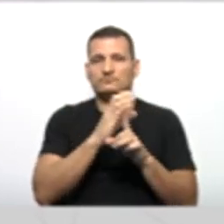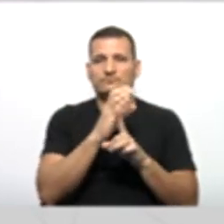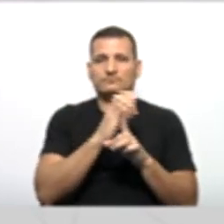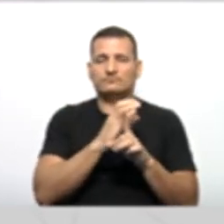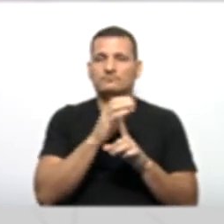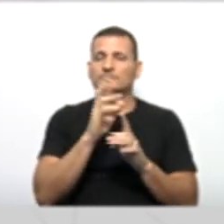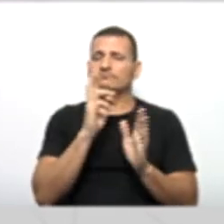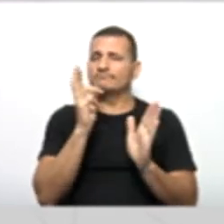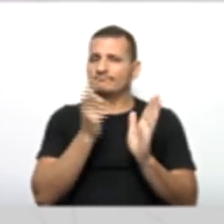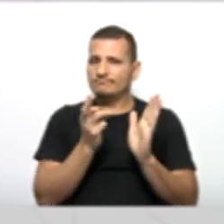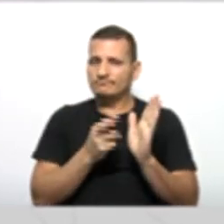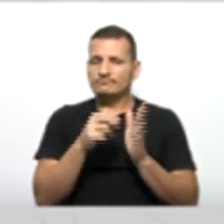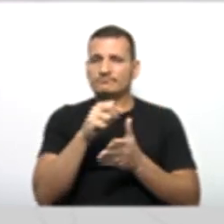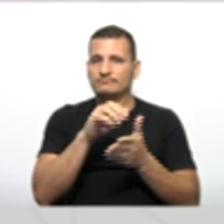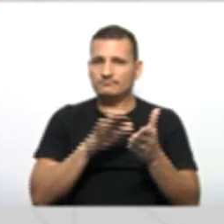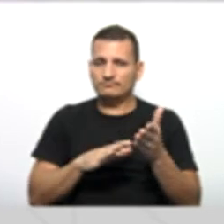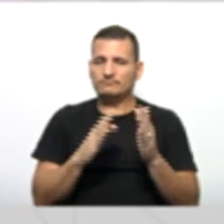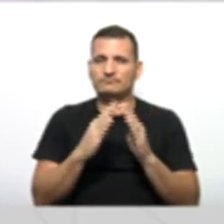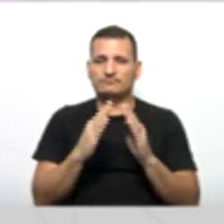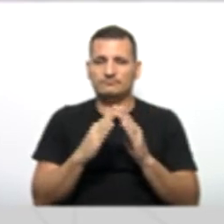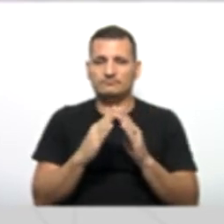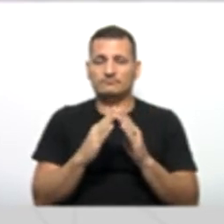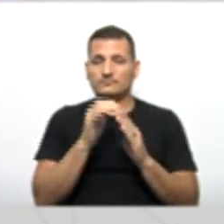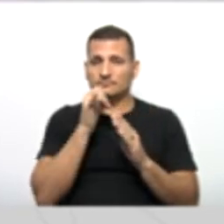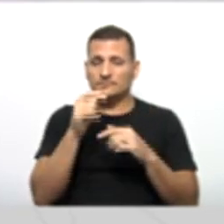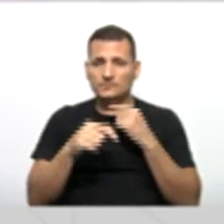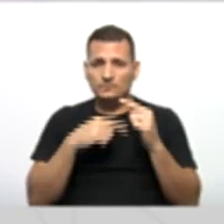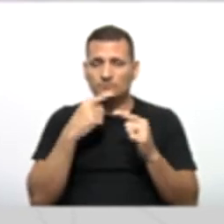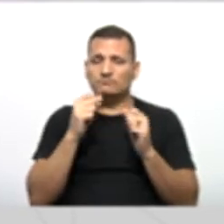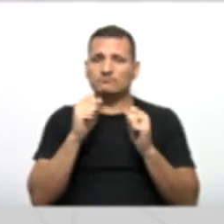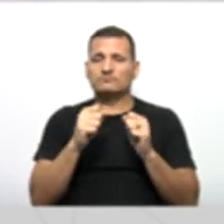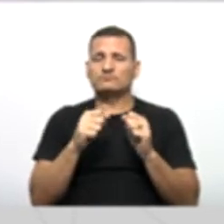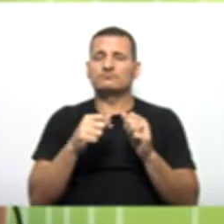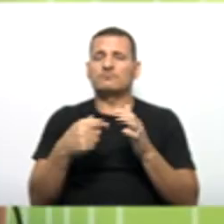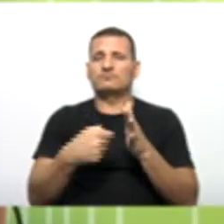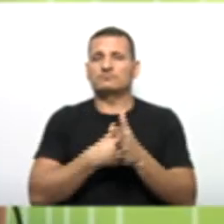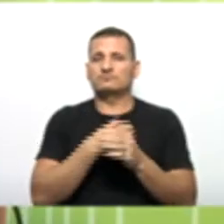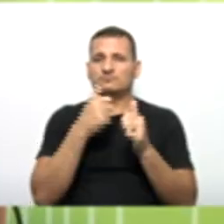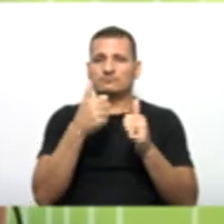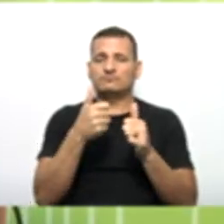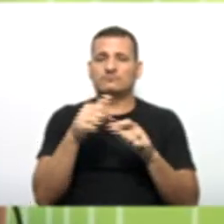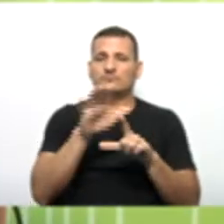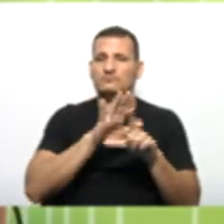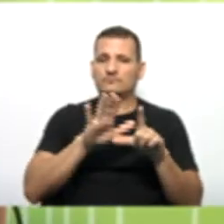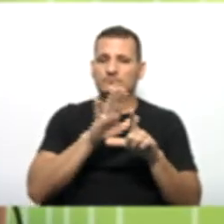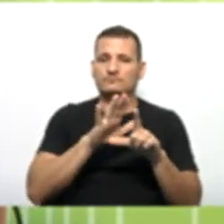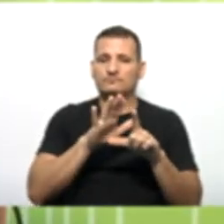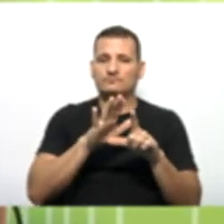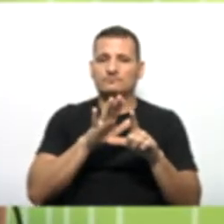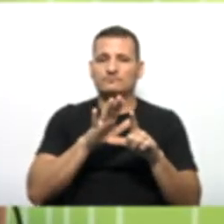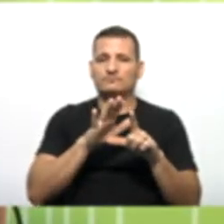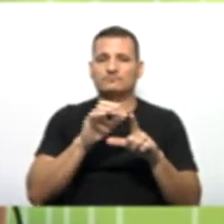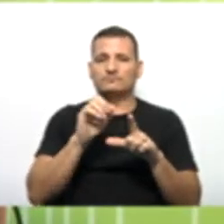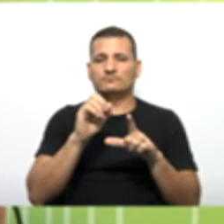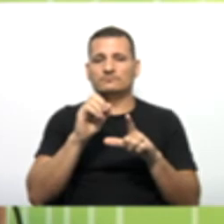de responder as atividades de percurso. E se vocês tiverem dúvida, vocês podem estar perguntando para a gente lá no AVA ou também